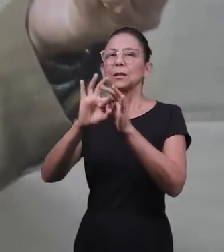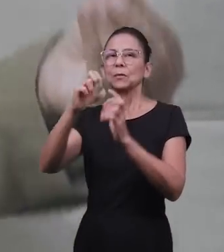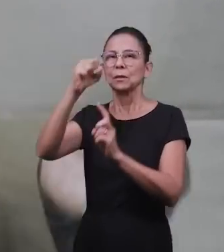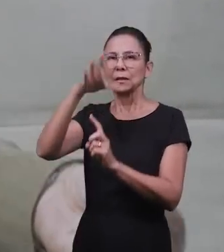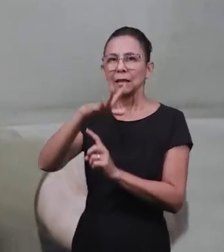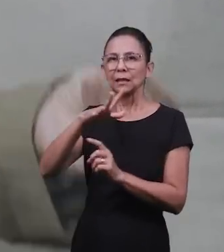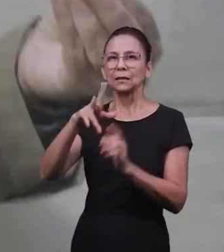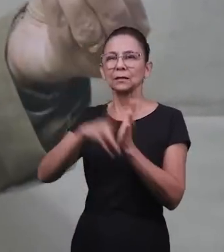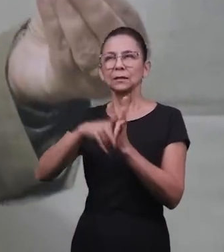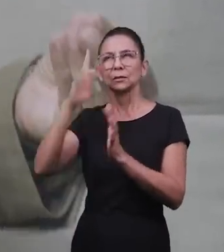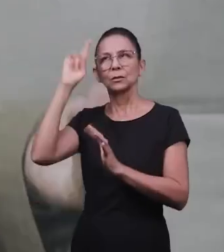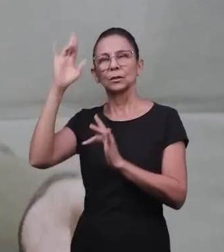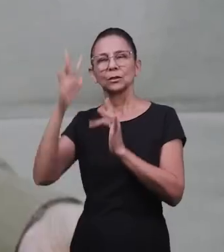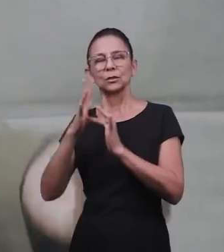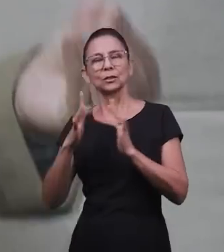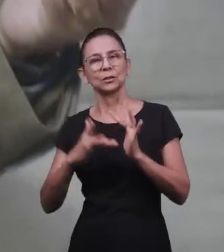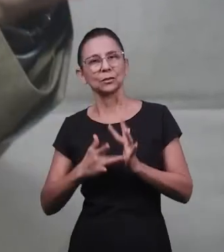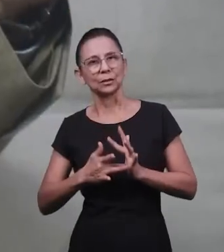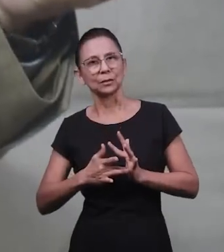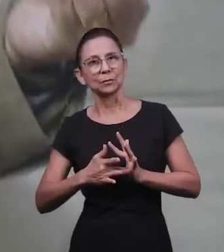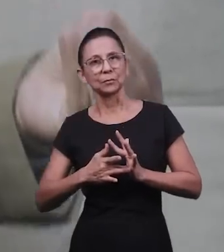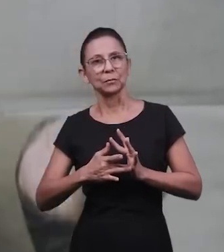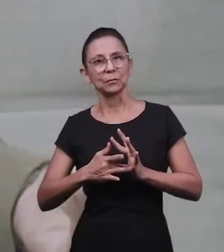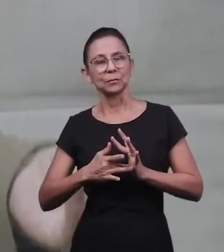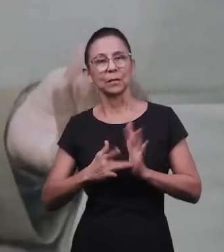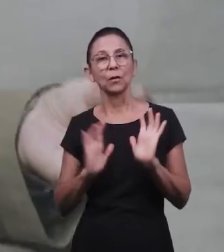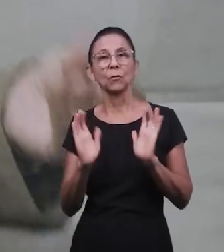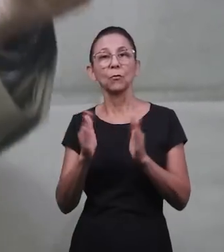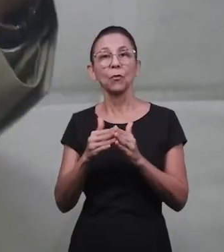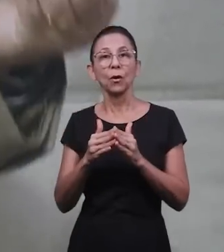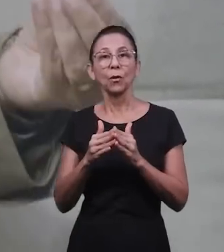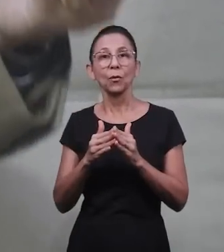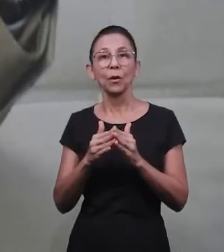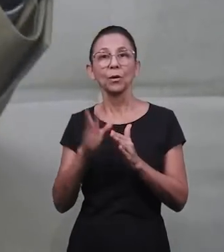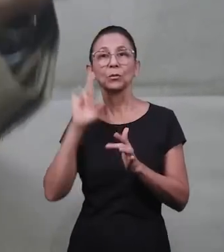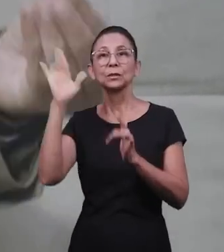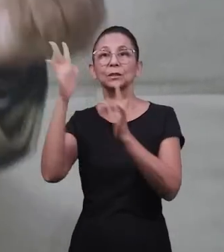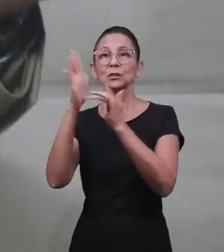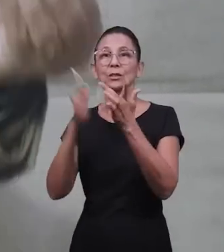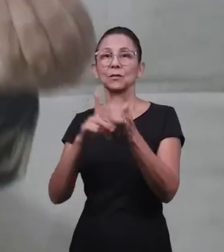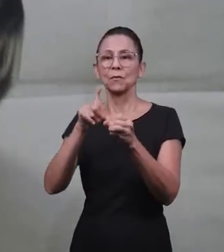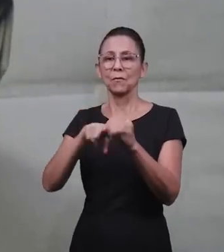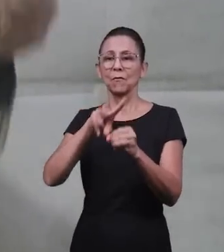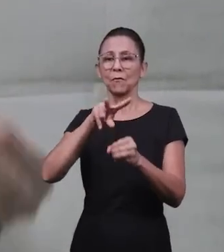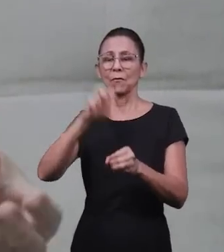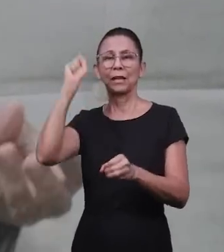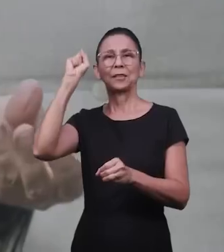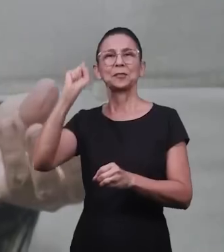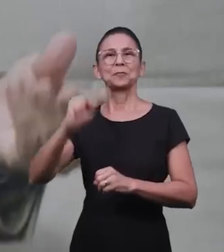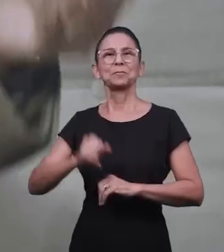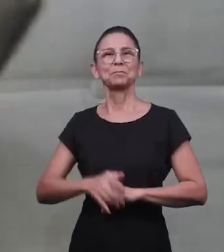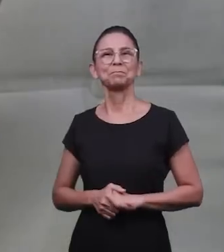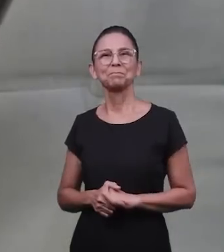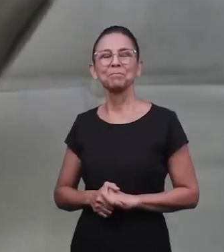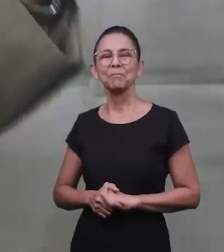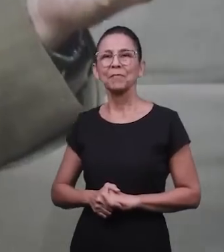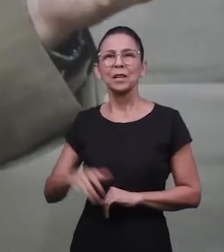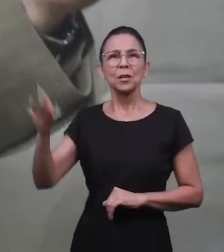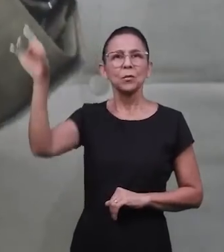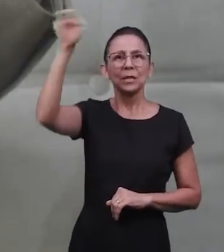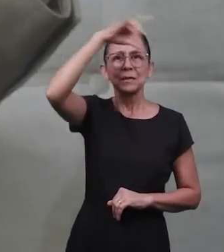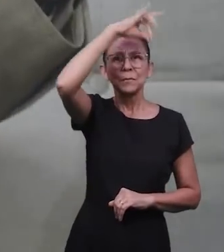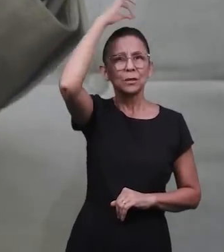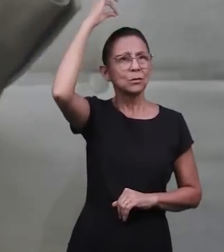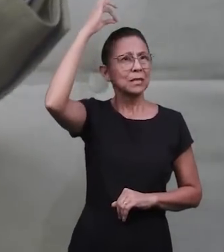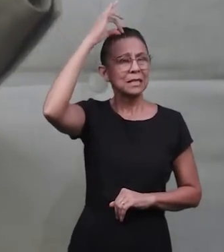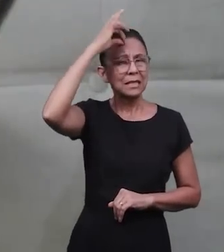grande mensagem, amém, deste momento da igreja fiel é o Senhor Jesus vem. Amém. Então, o Espírito